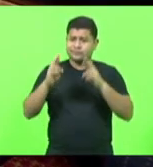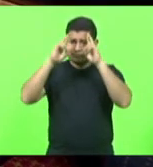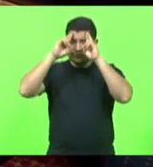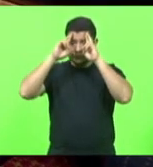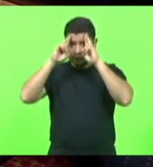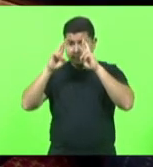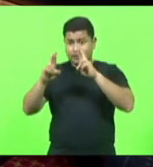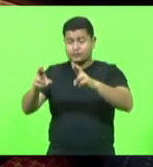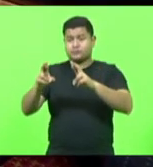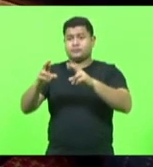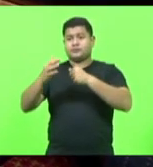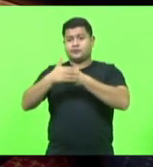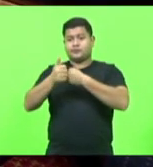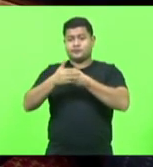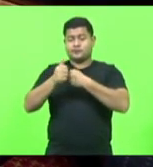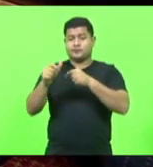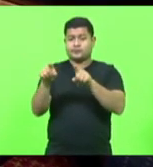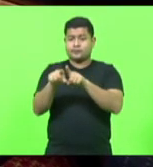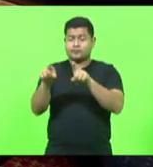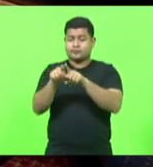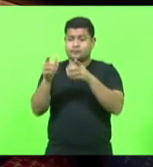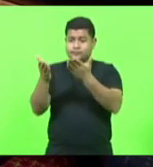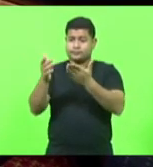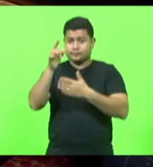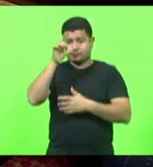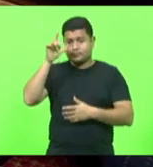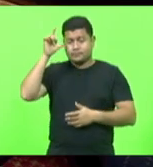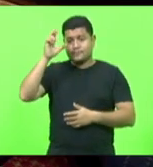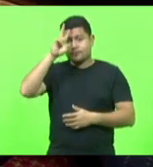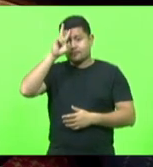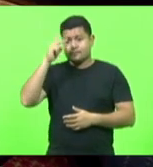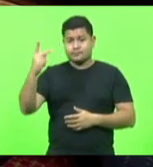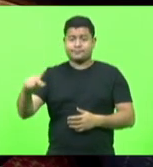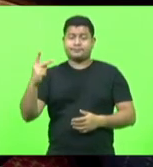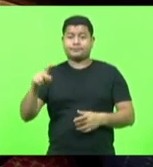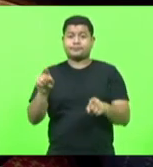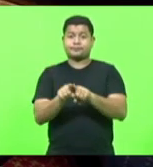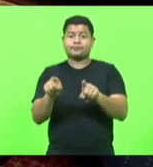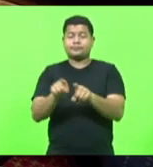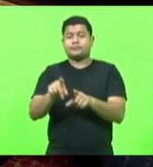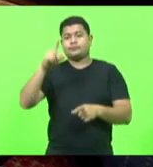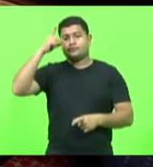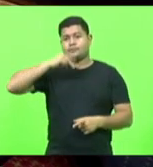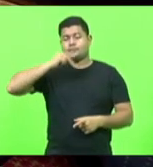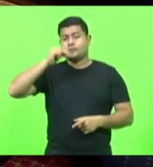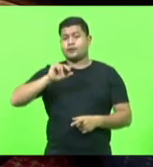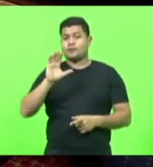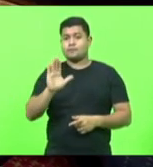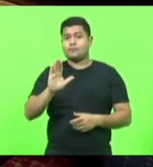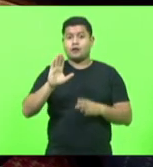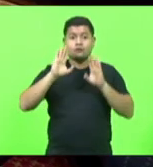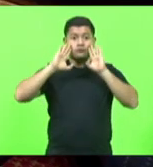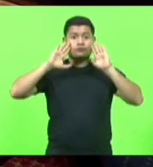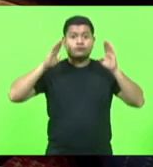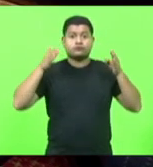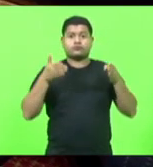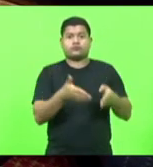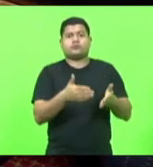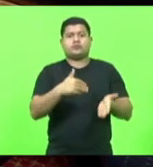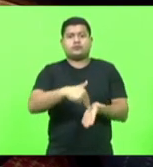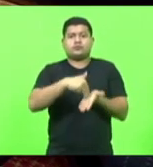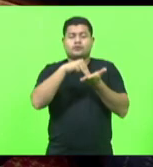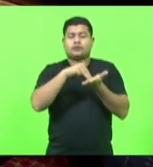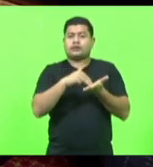carinho que eu tenho aqui pelo deputado Laércio, pela sua história, e também pelo deputado Kennedy, mas o foco da moção ela